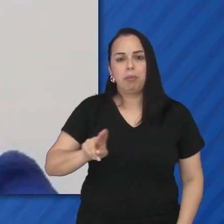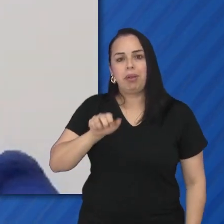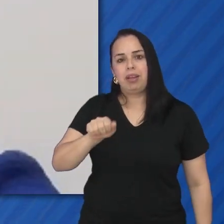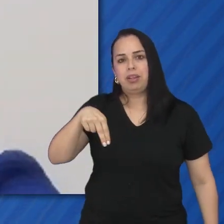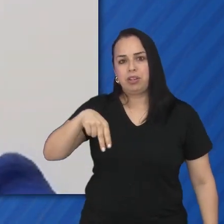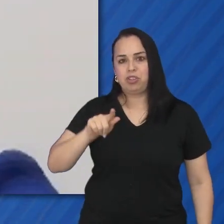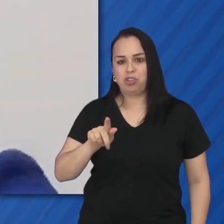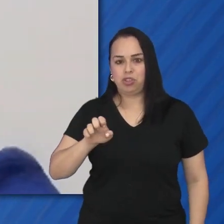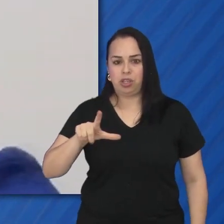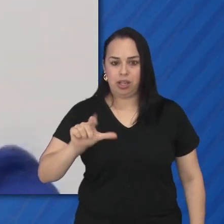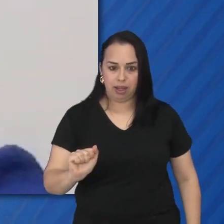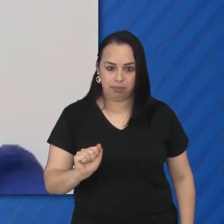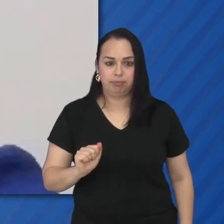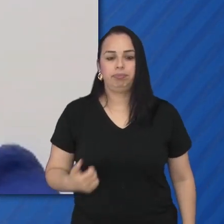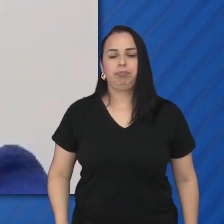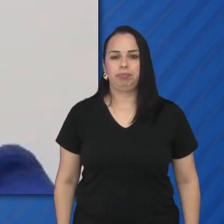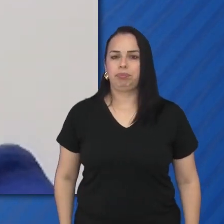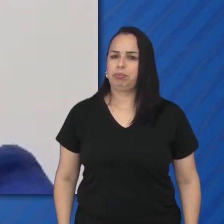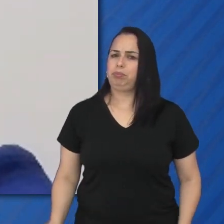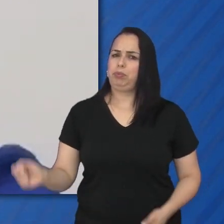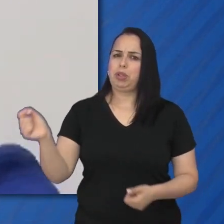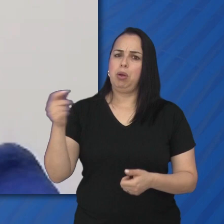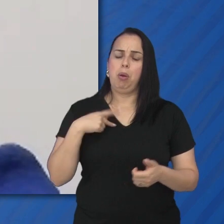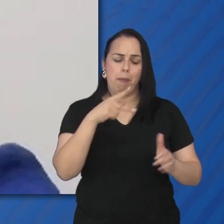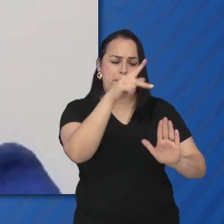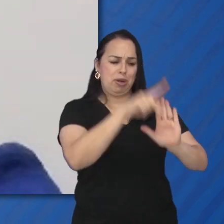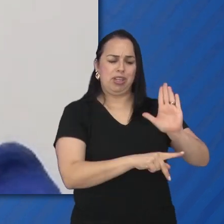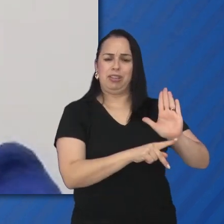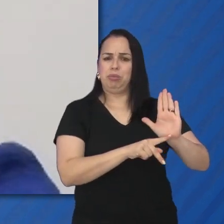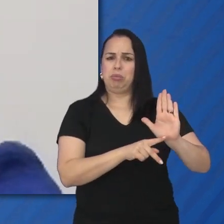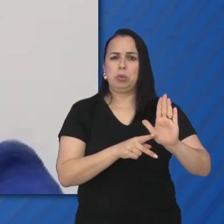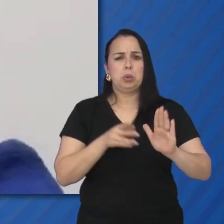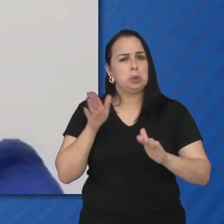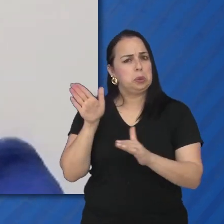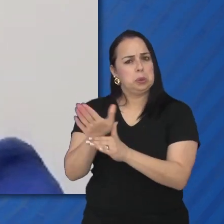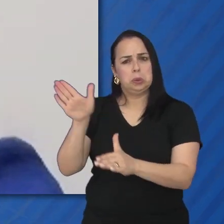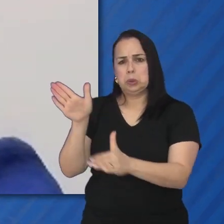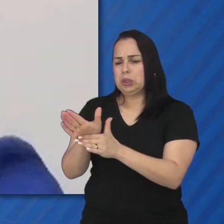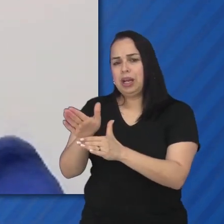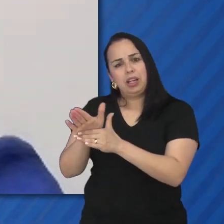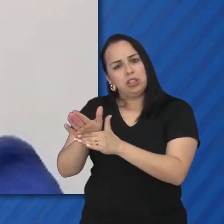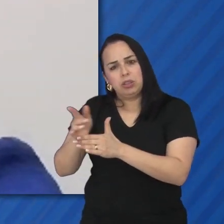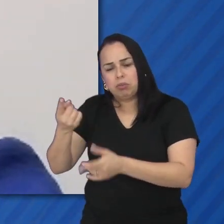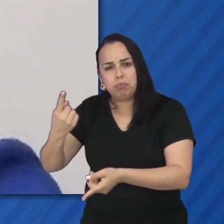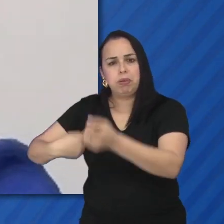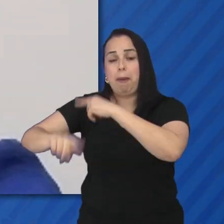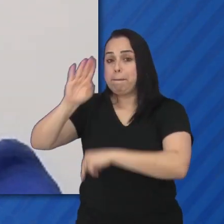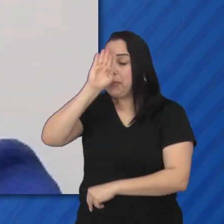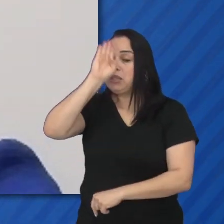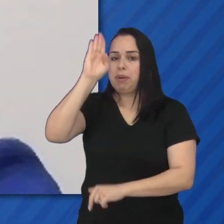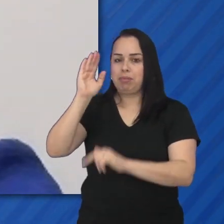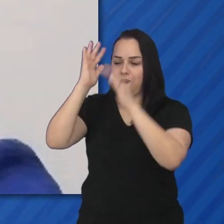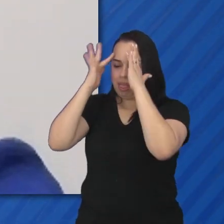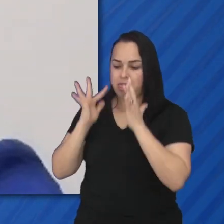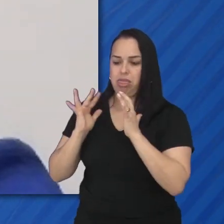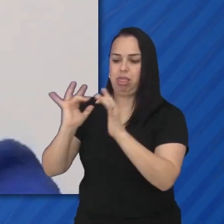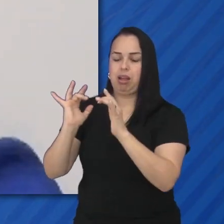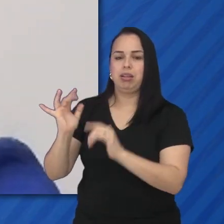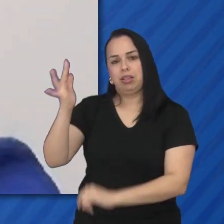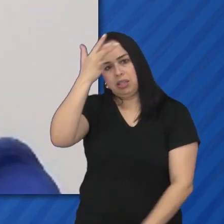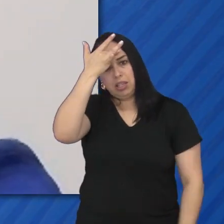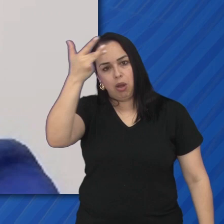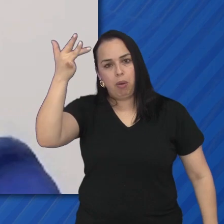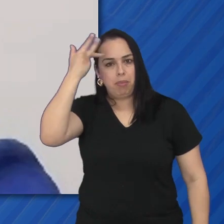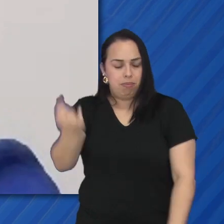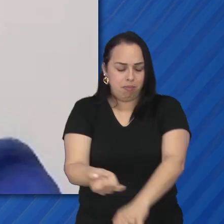recursos humanos, Ângela Lima. São inúmeros benefícios para o jovem, principalmente no desenvolvimento cognitivo